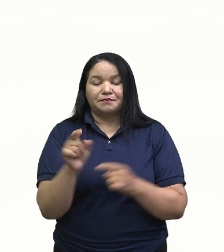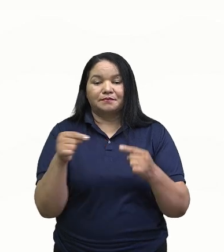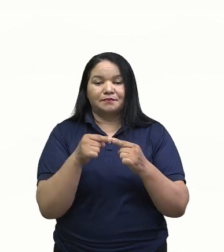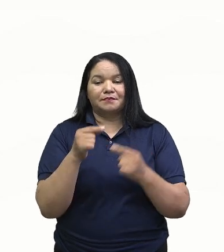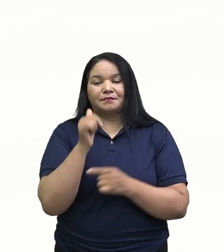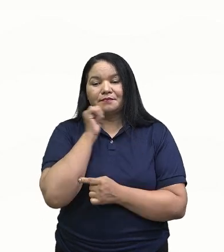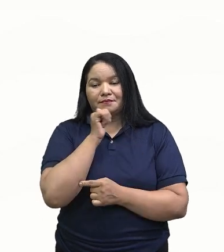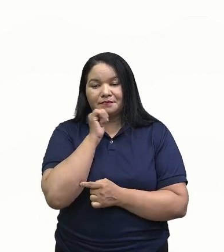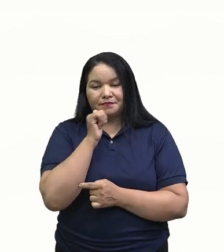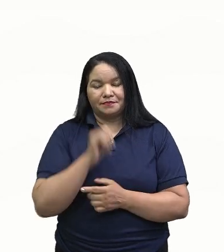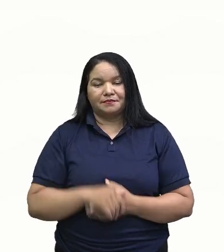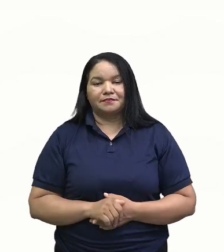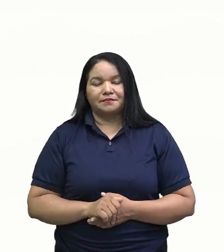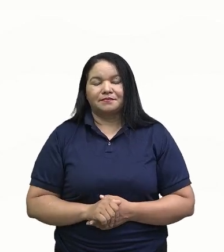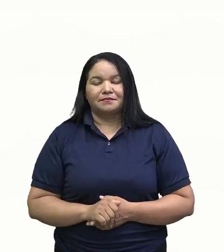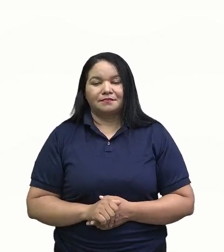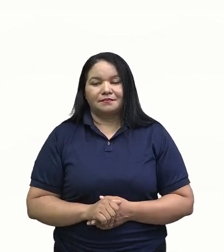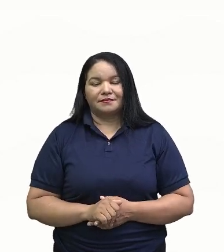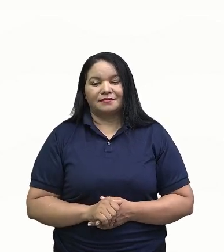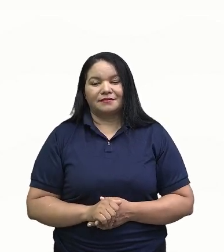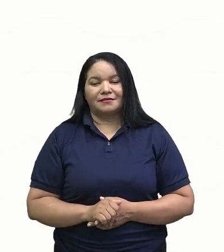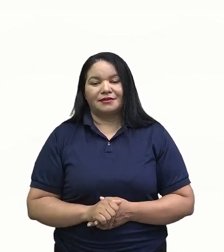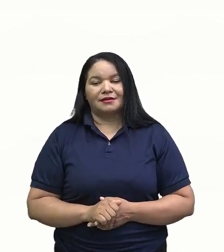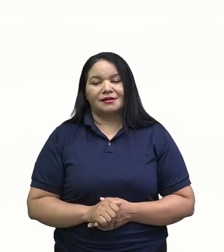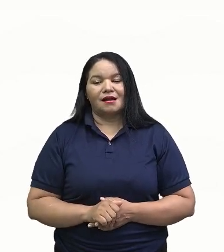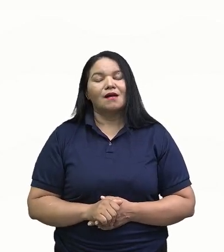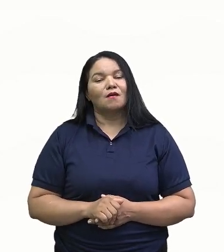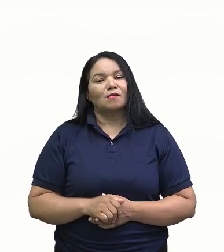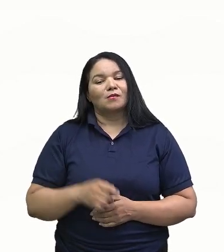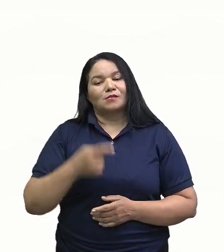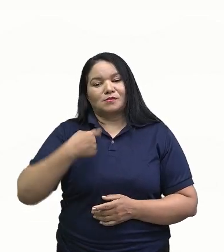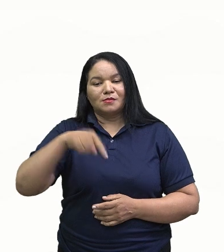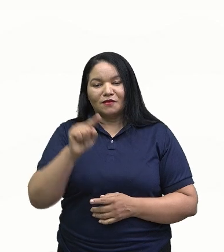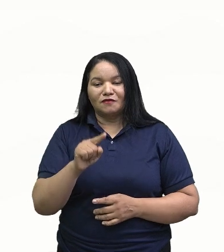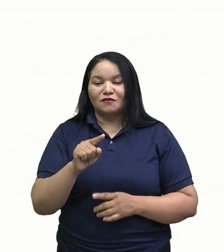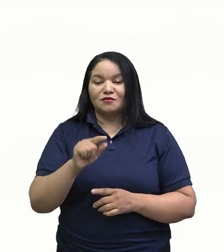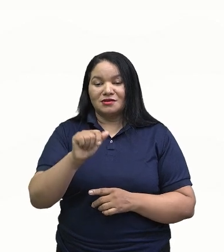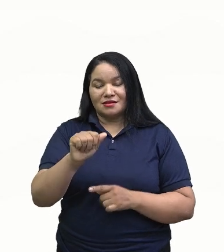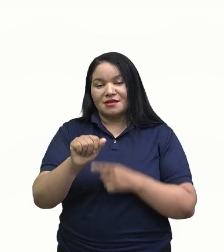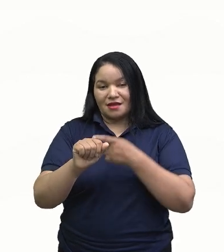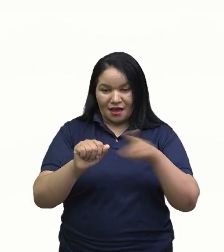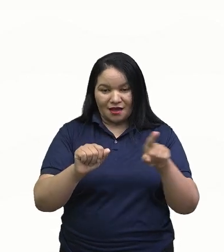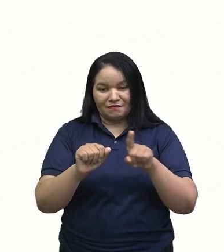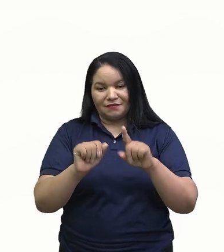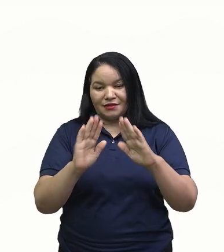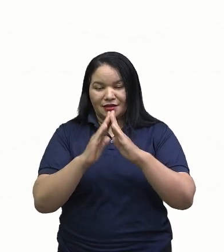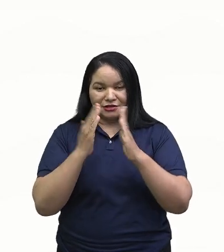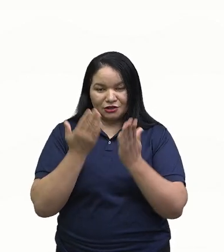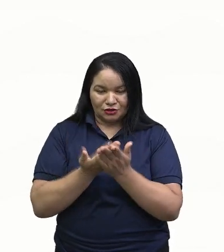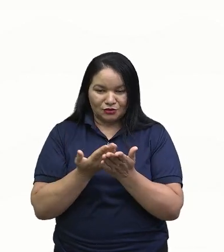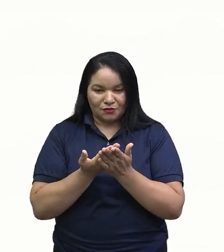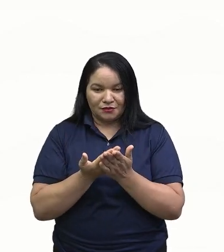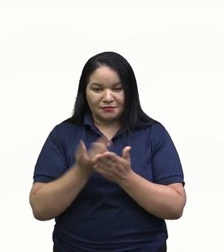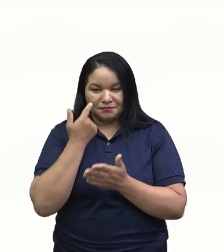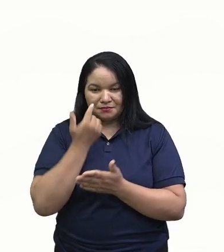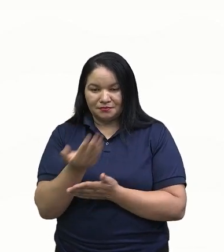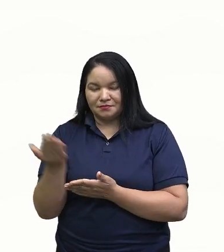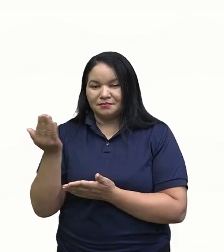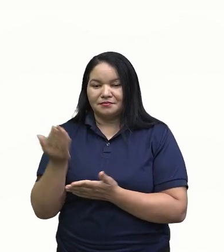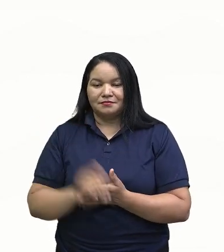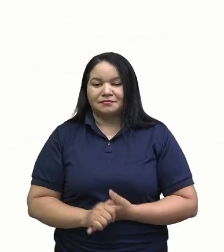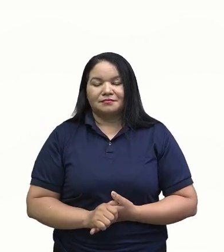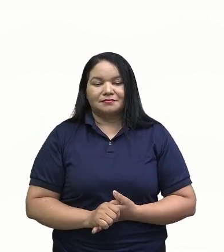feminino, né? Femininas. Então, fui à escola. Ou vocês podem ver o exemplo. Fui à